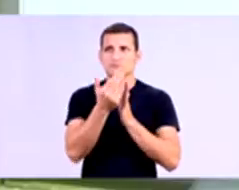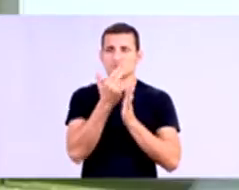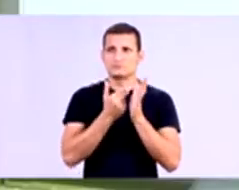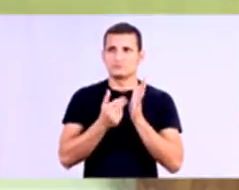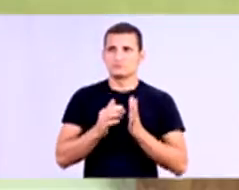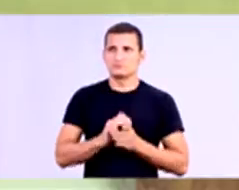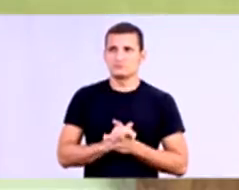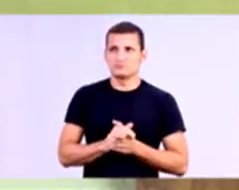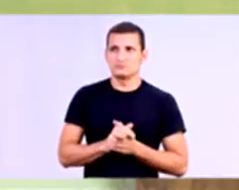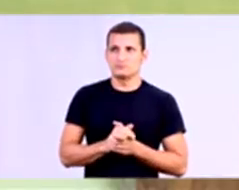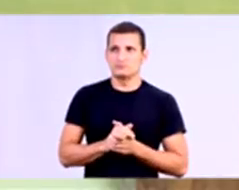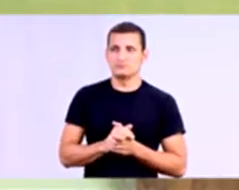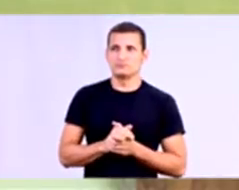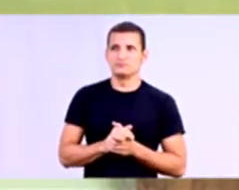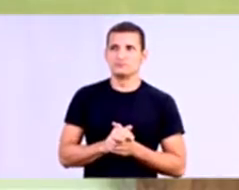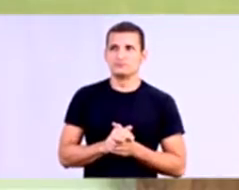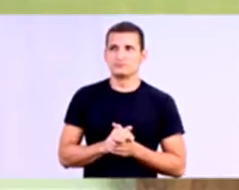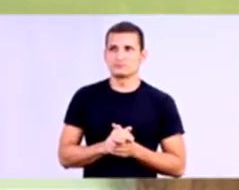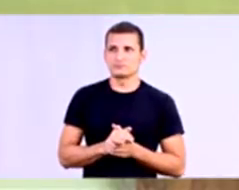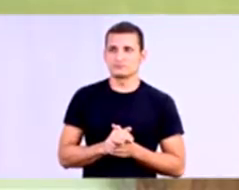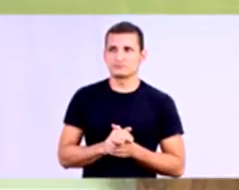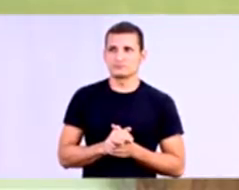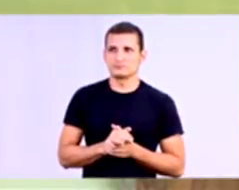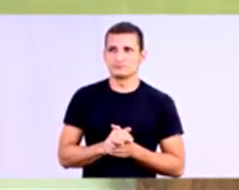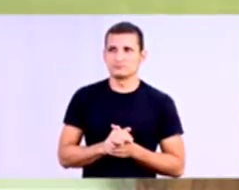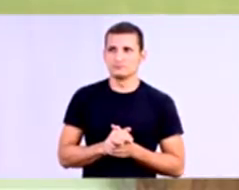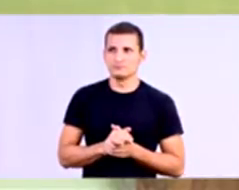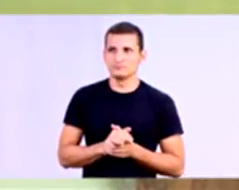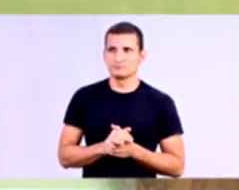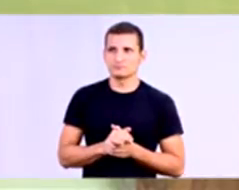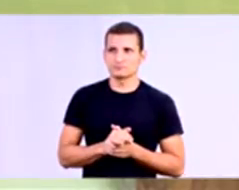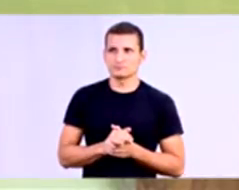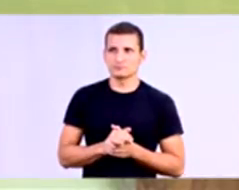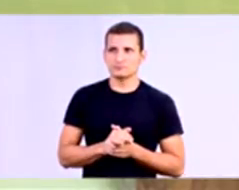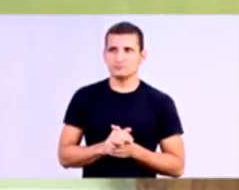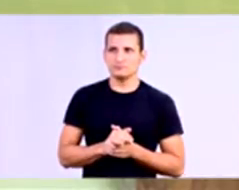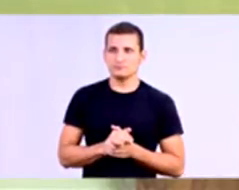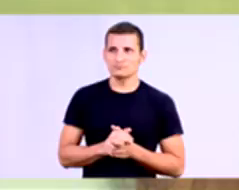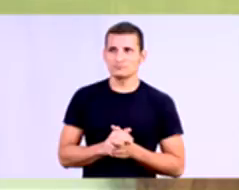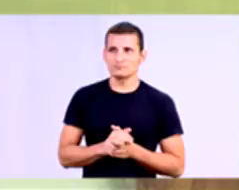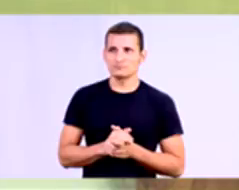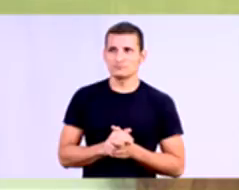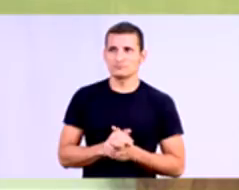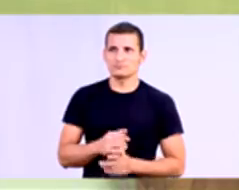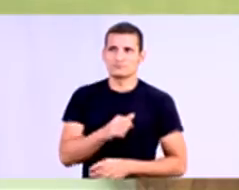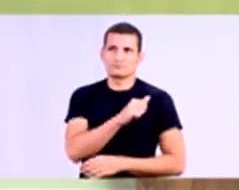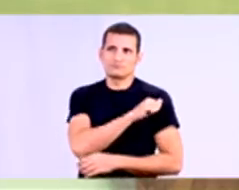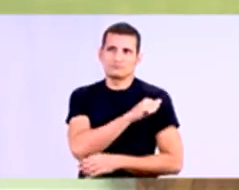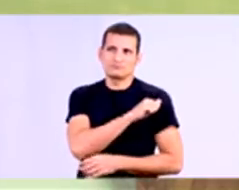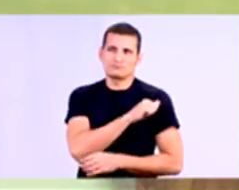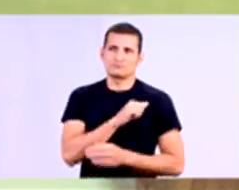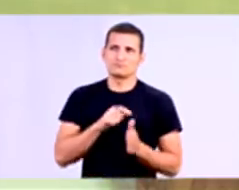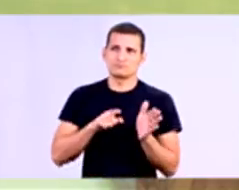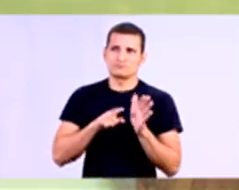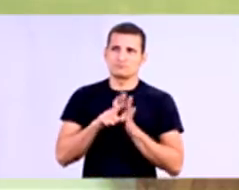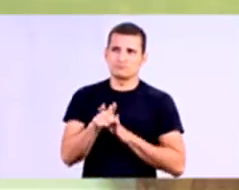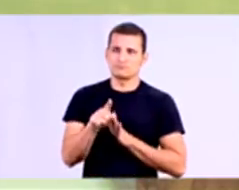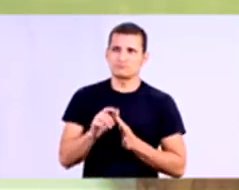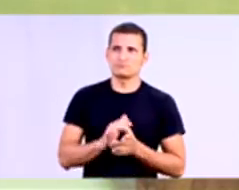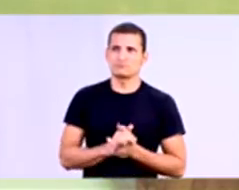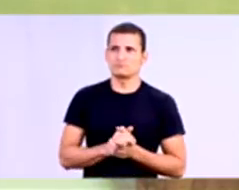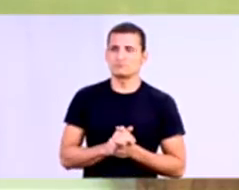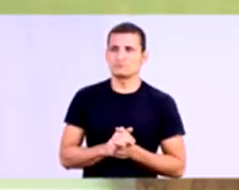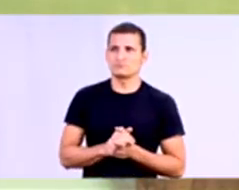Rafael? Então, temos uma pergunta aqui, o tutor o aluno não foi identificado, mas a pergunta